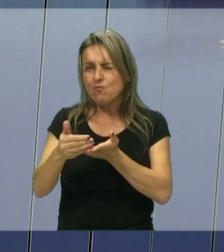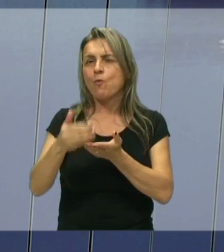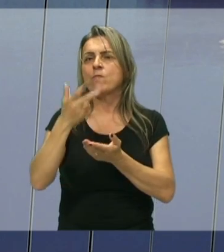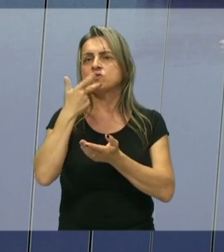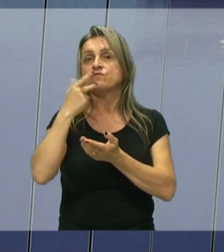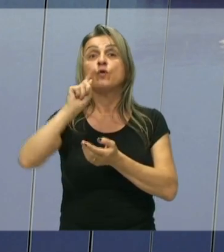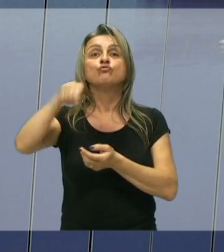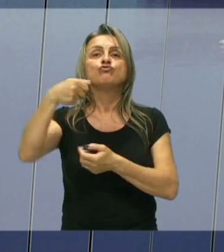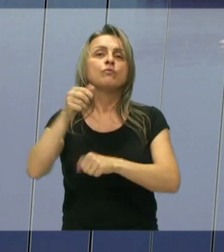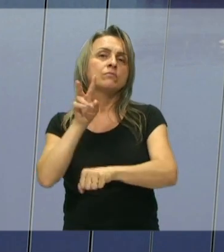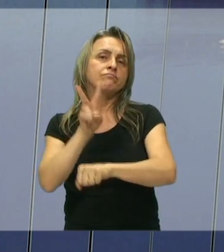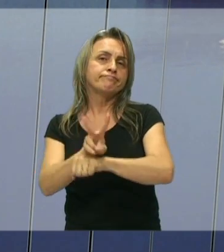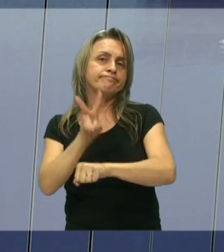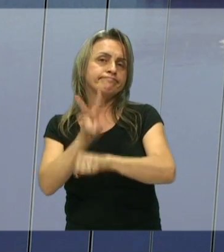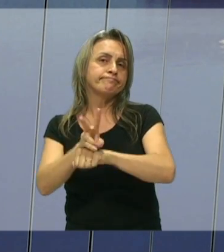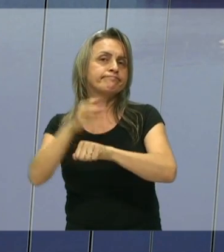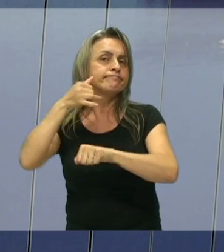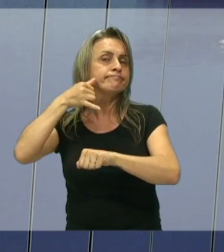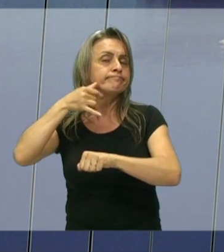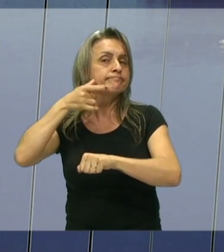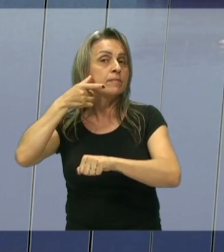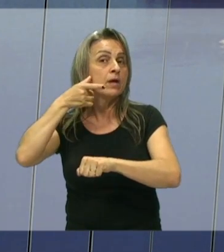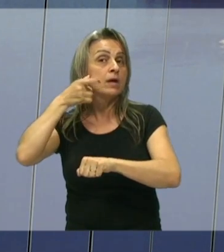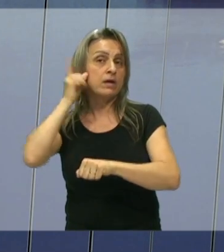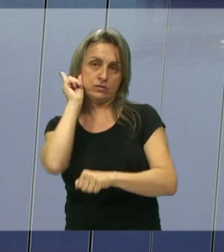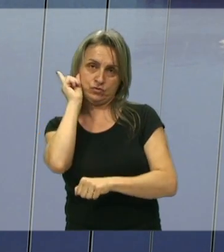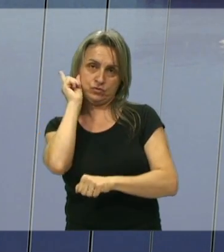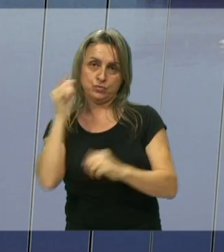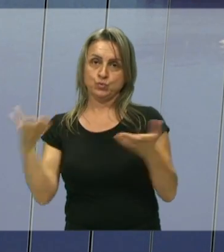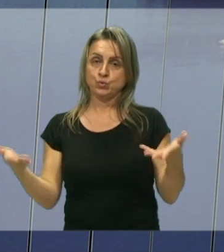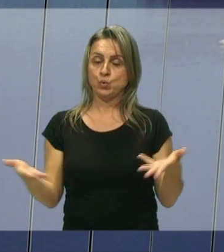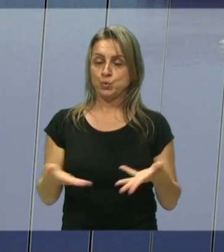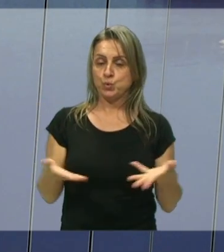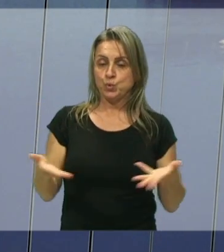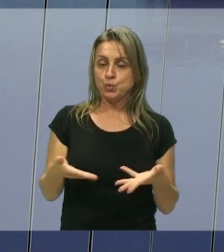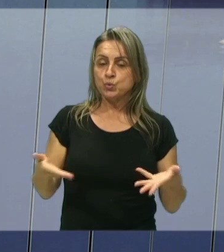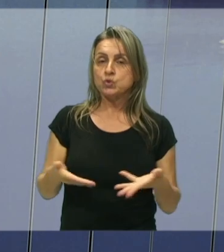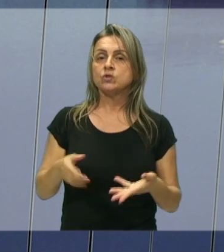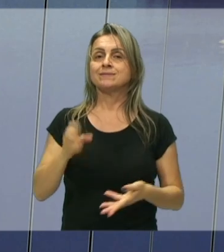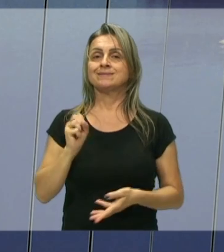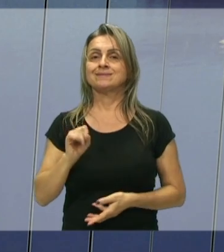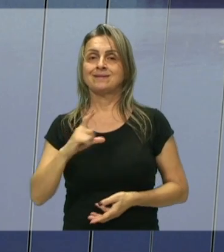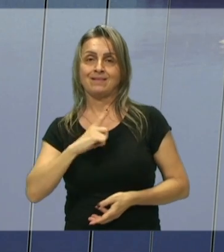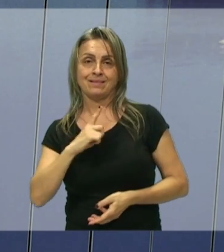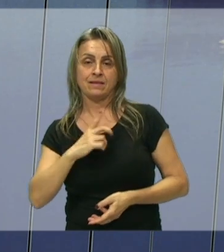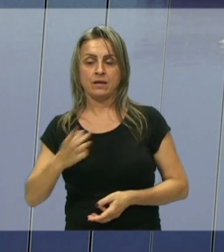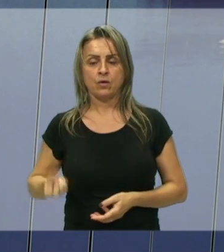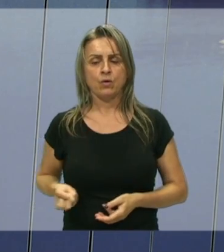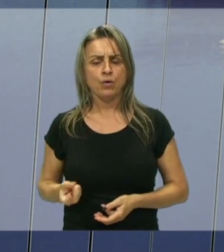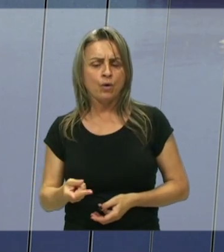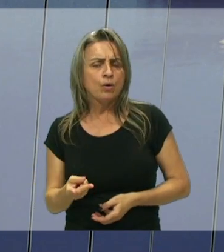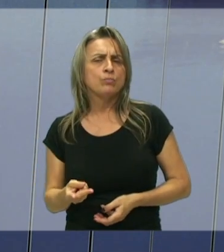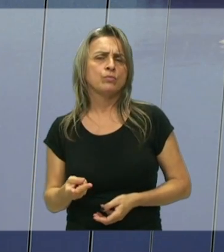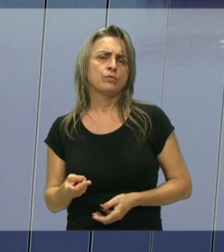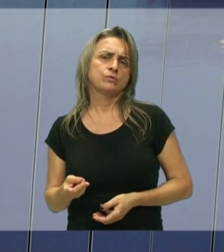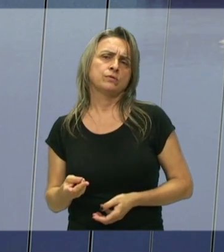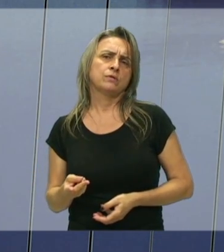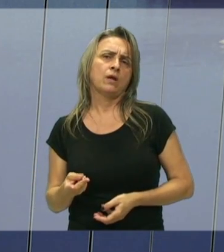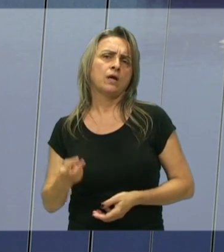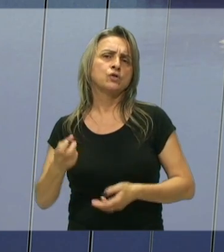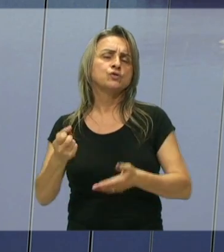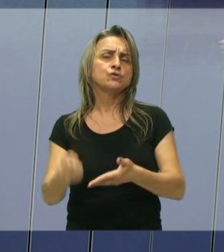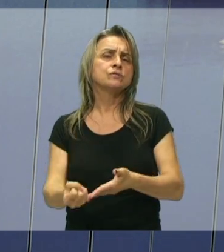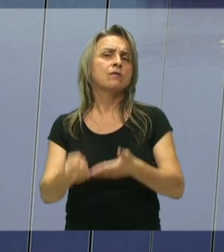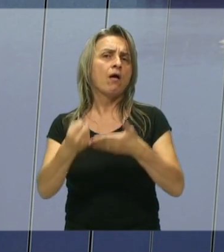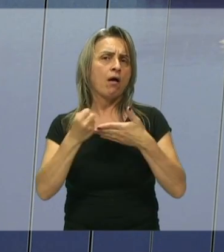quem tem a chance e a oportunidade de ser assistido por um serviço de